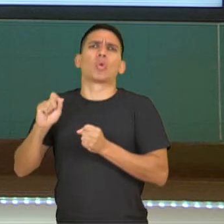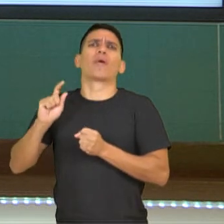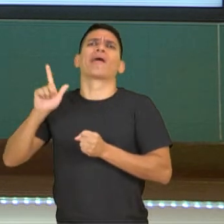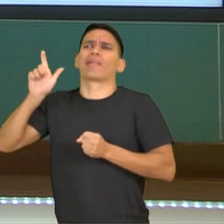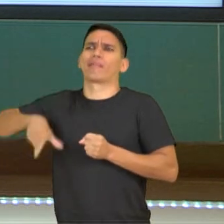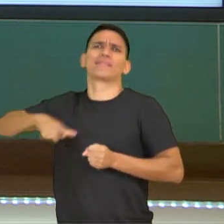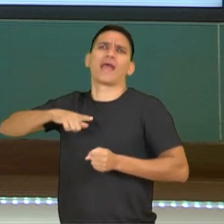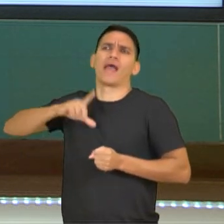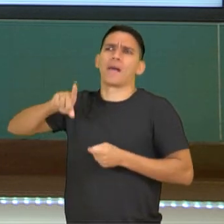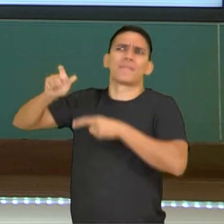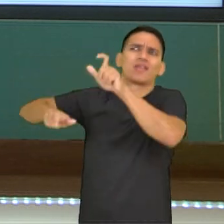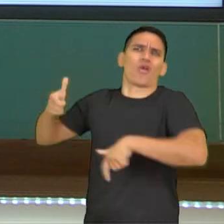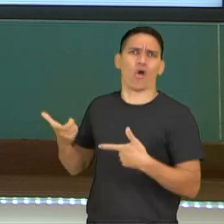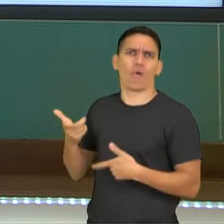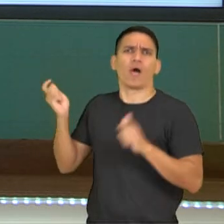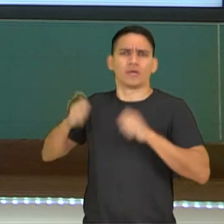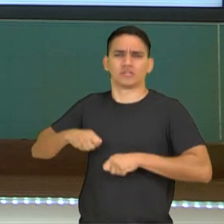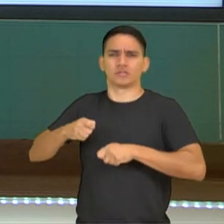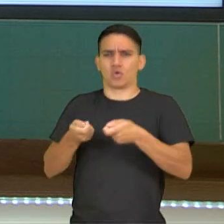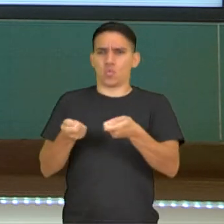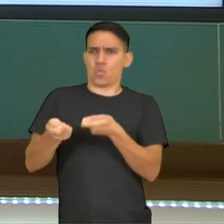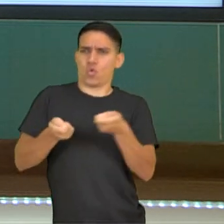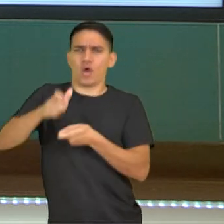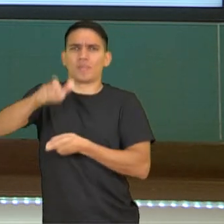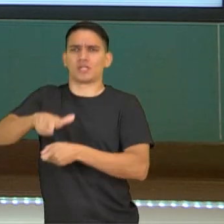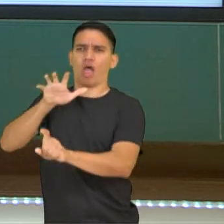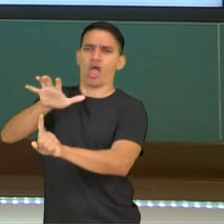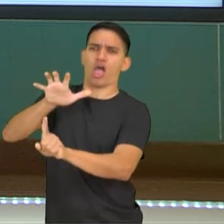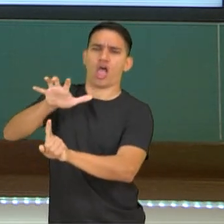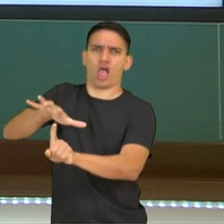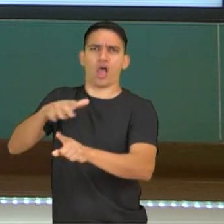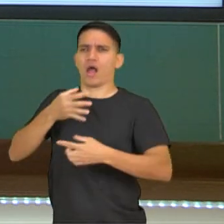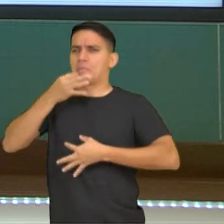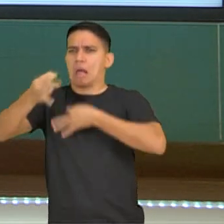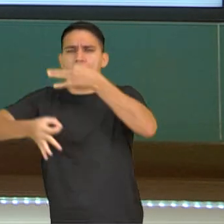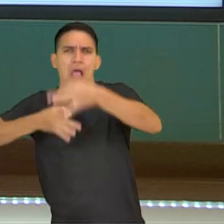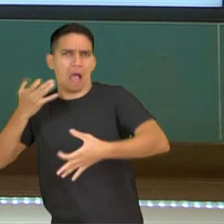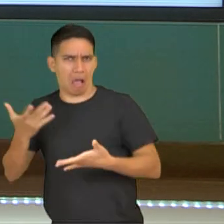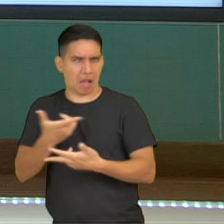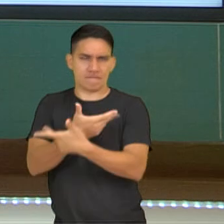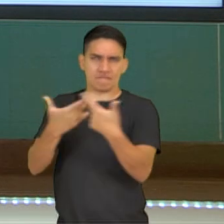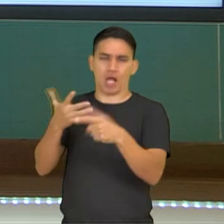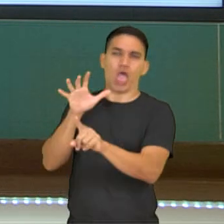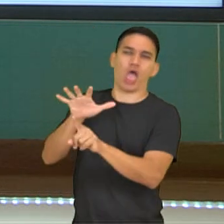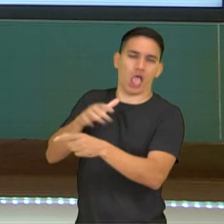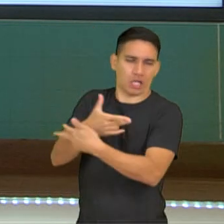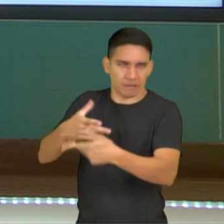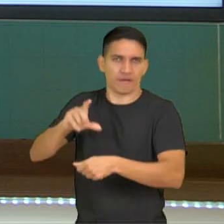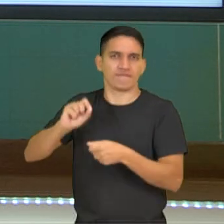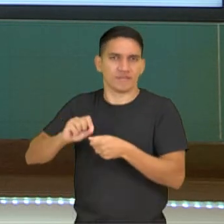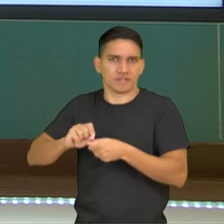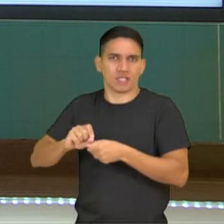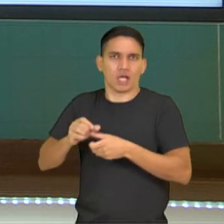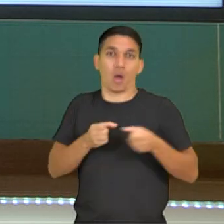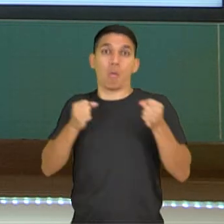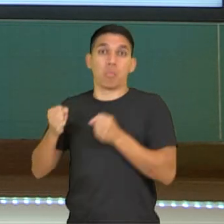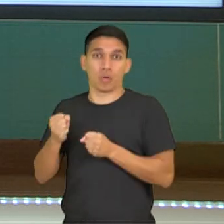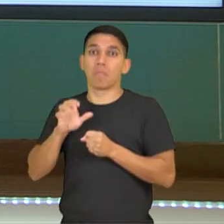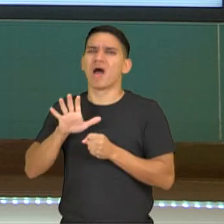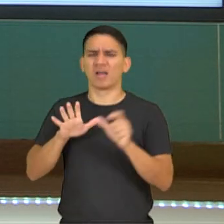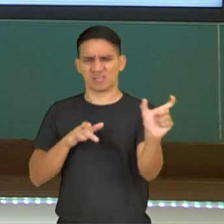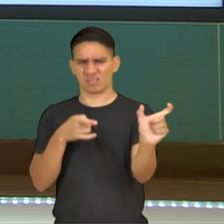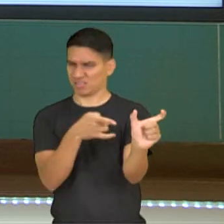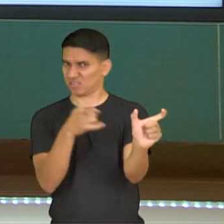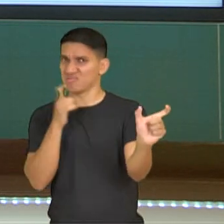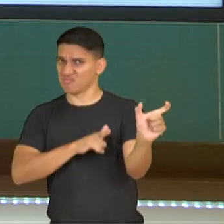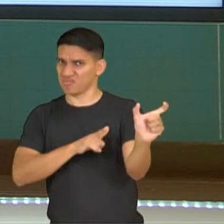pessoas, Poder de persuadir os outros com as suas opiniões, São várias formas aí de exercício do poder. Mas e as